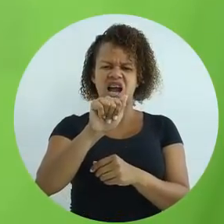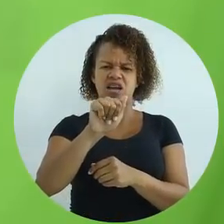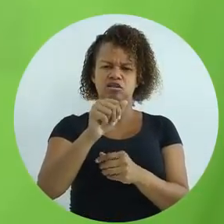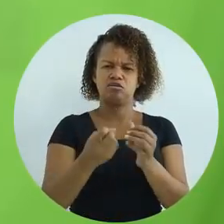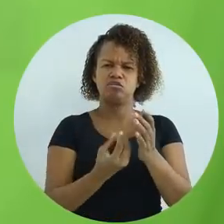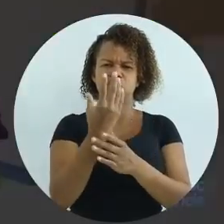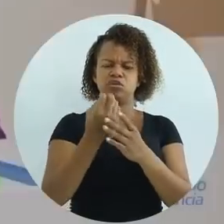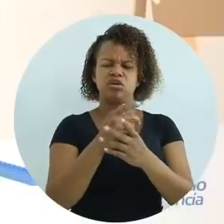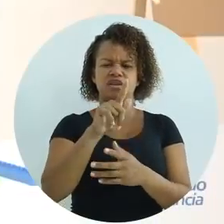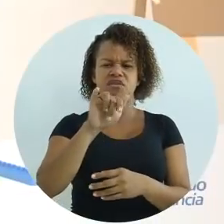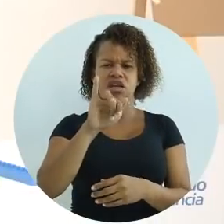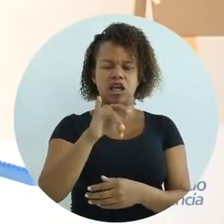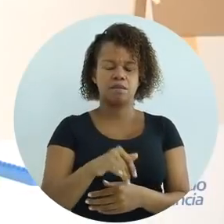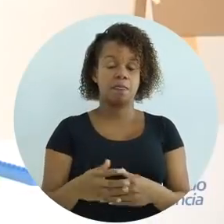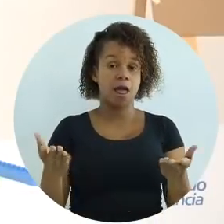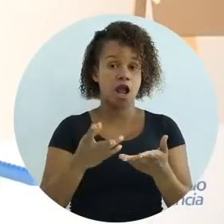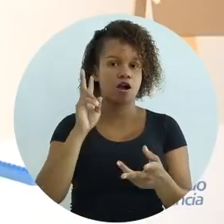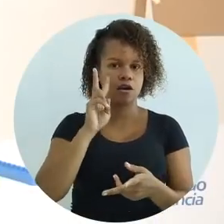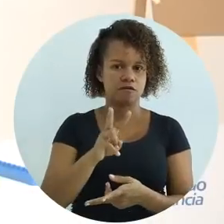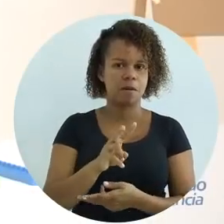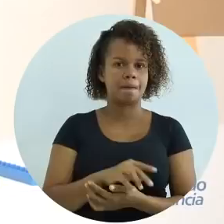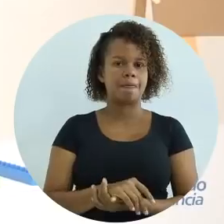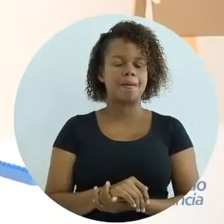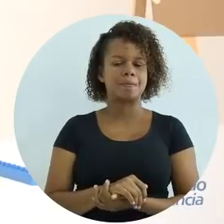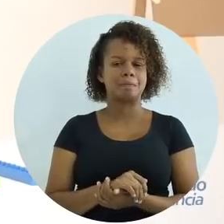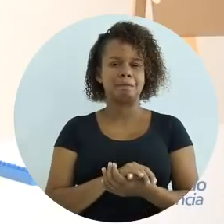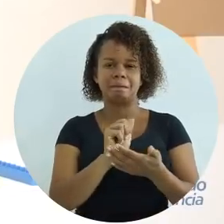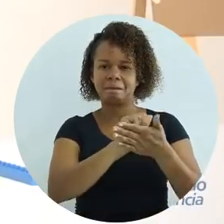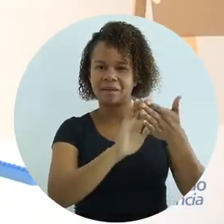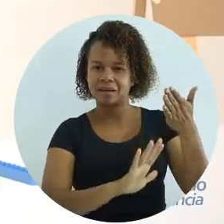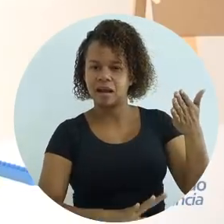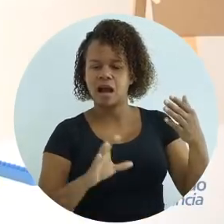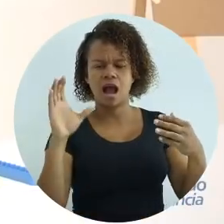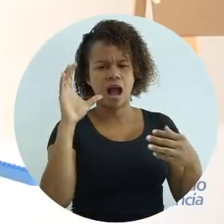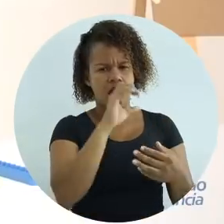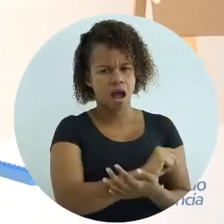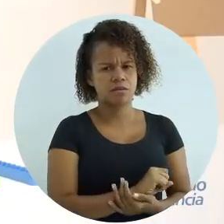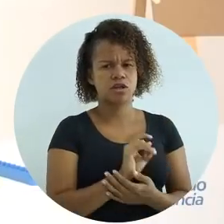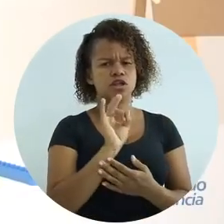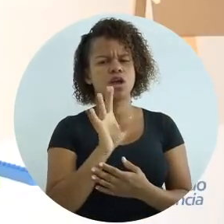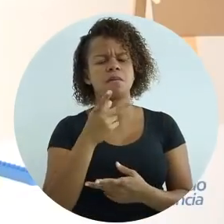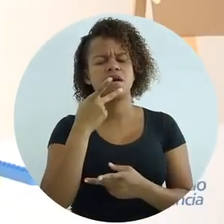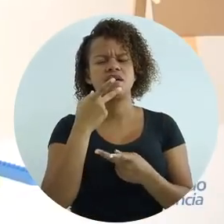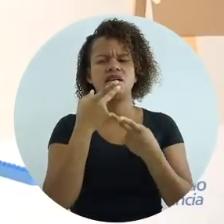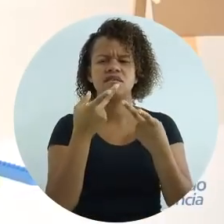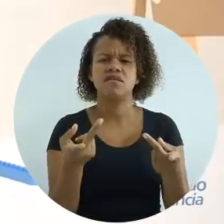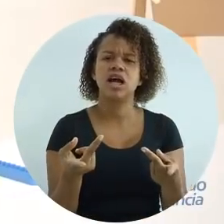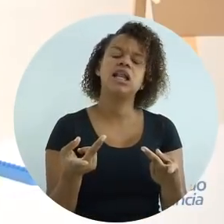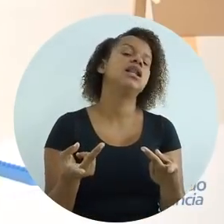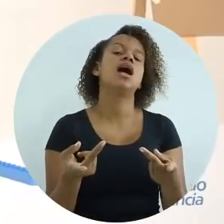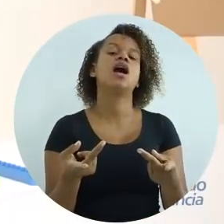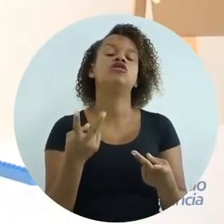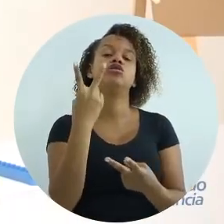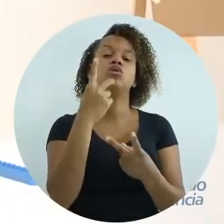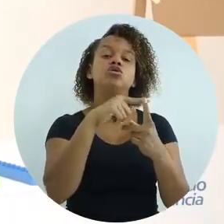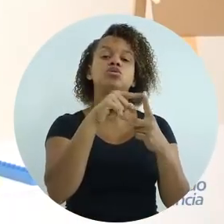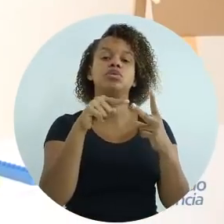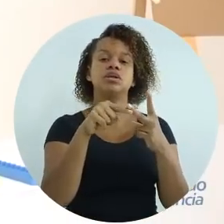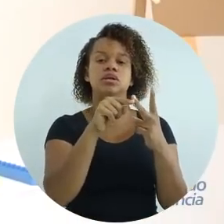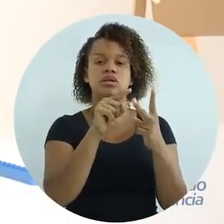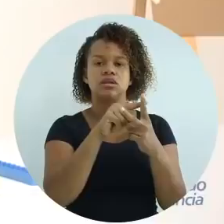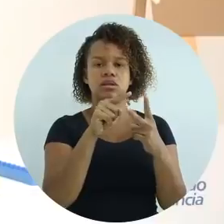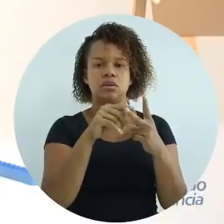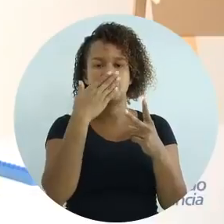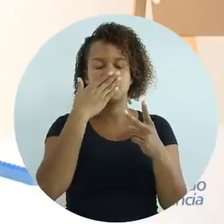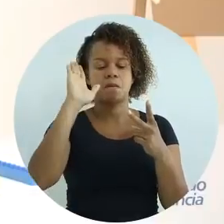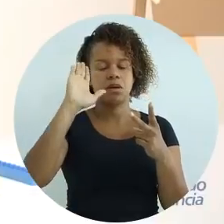lá. Vamos agora, gente, a um exercício muito rápido, só para falar sobre os dois princípios que eu citei antes,